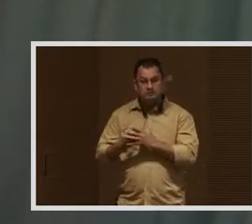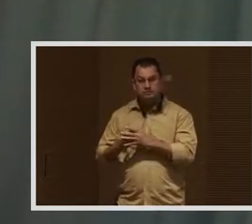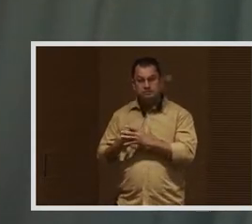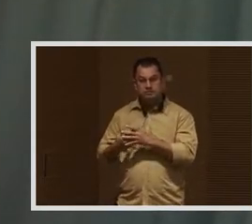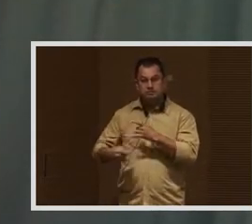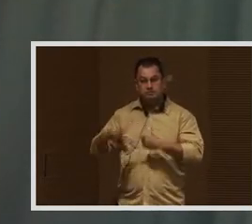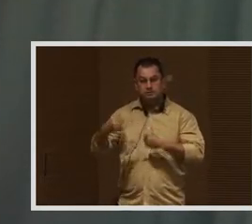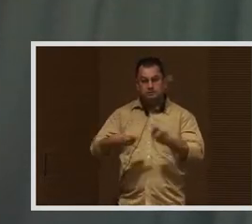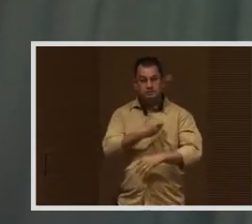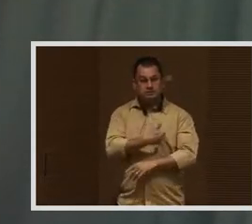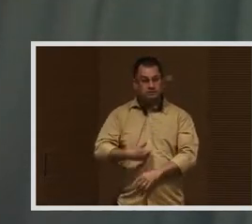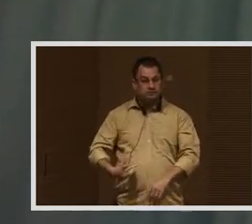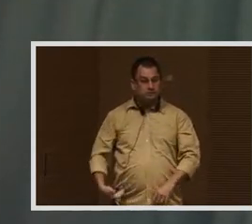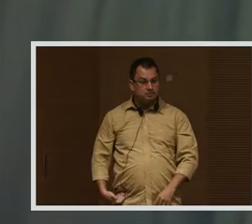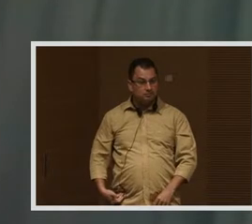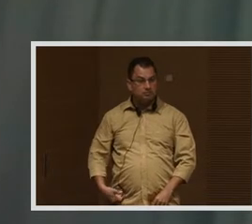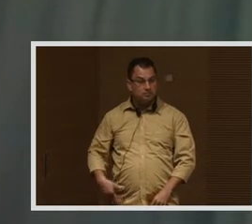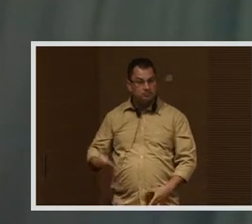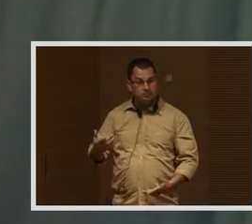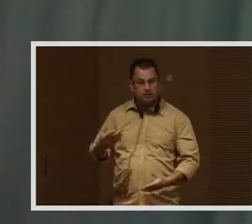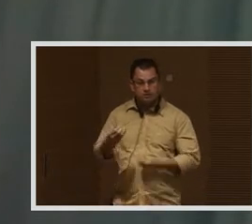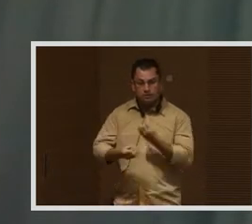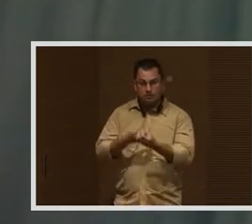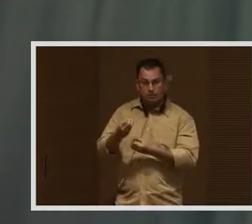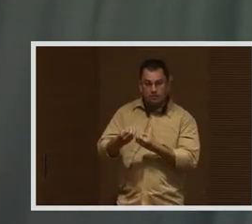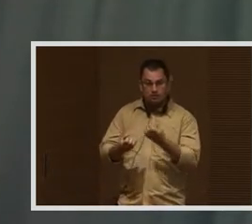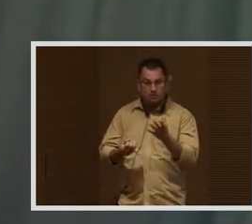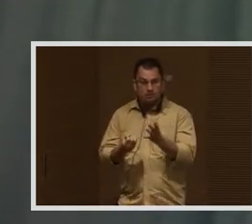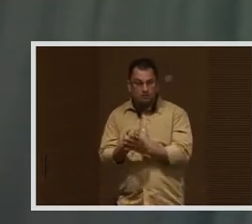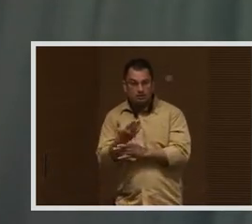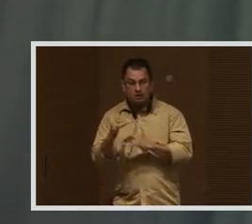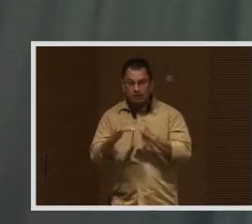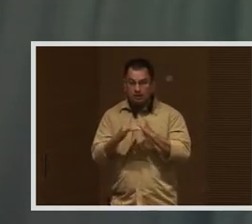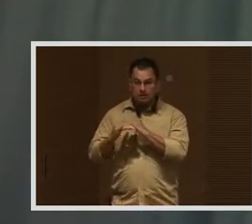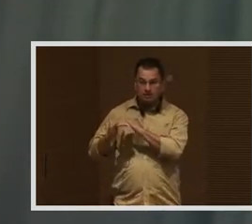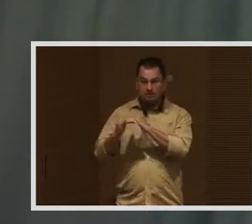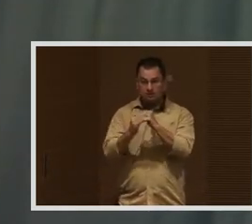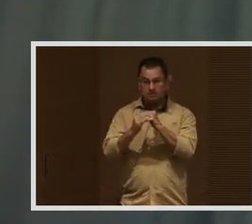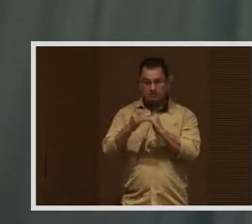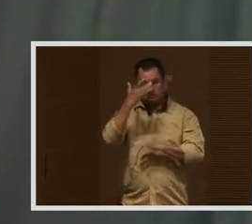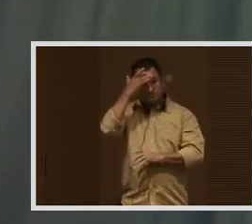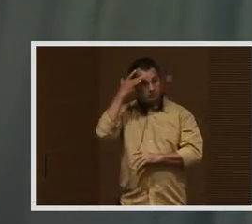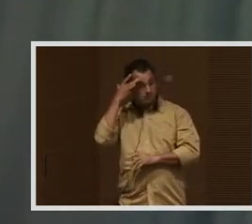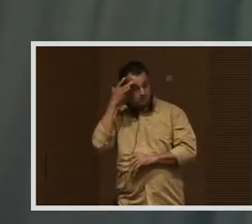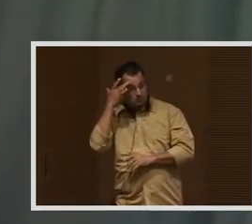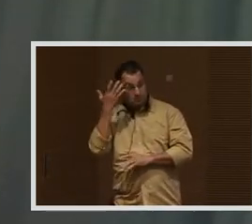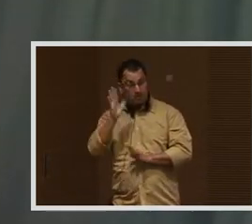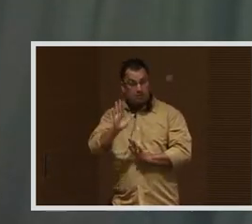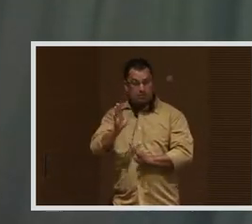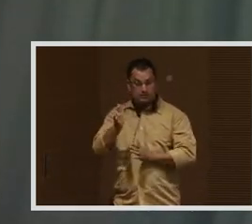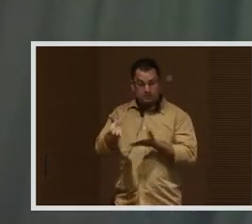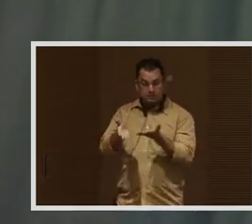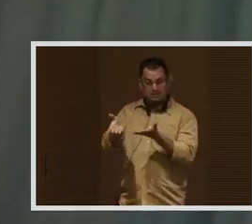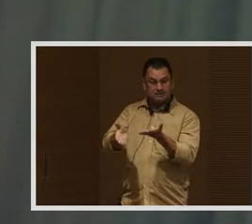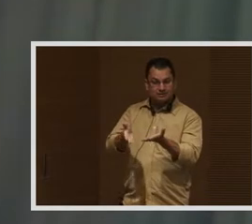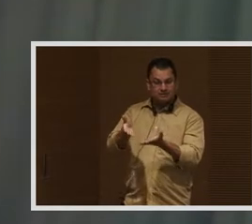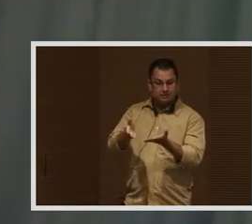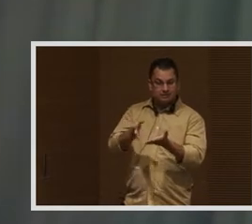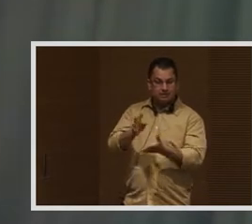universalizar direitos, inventando modos de criar e cuidar de pessoas, não de tratar